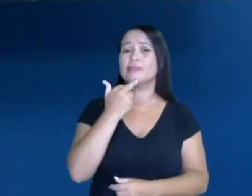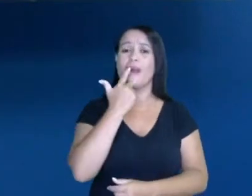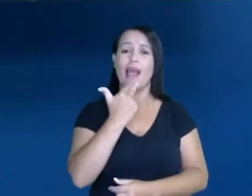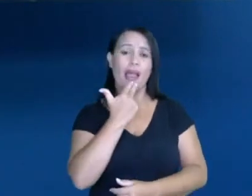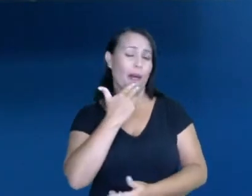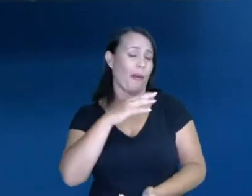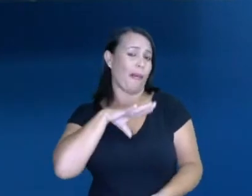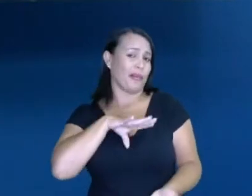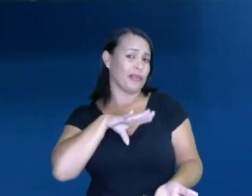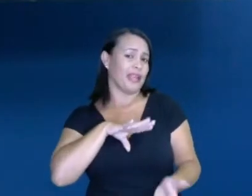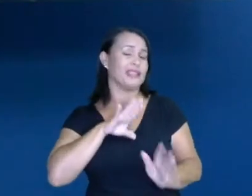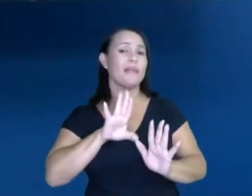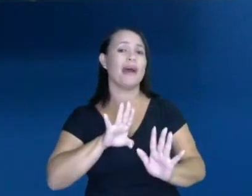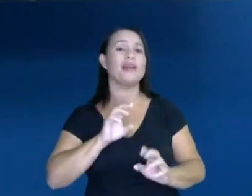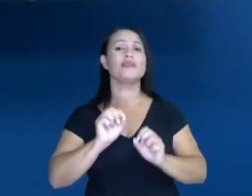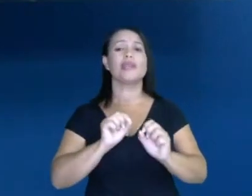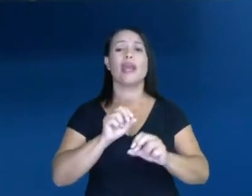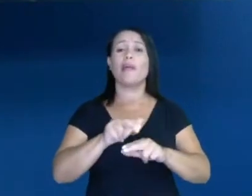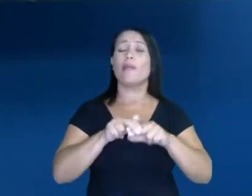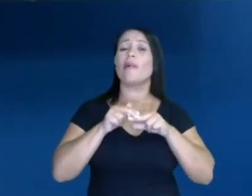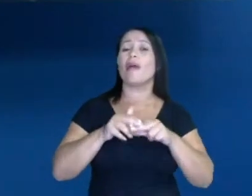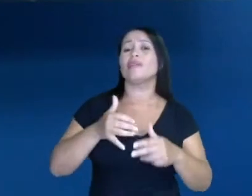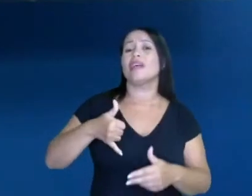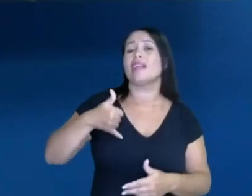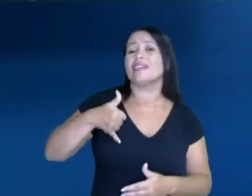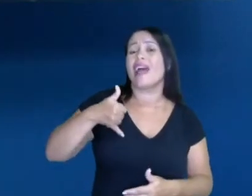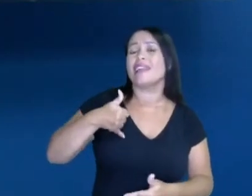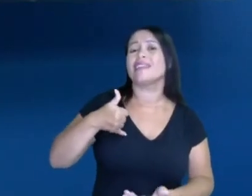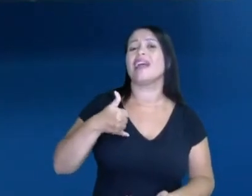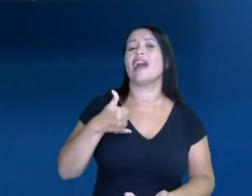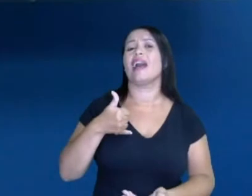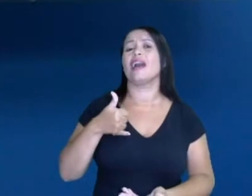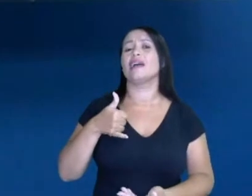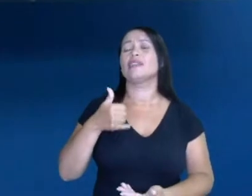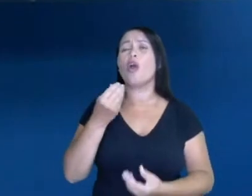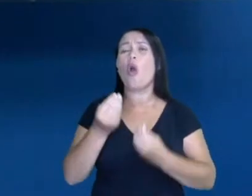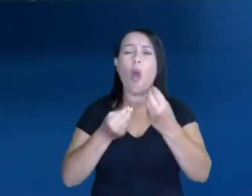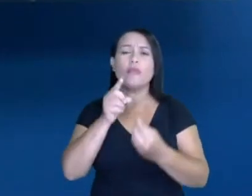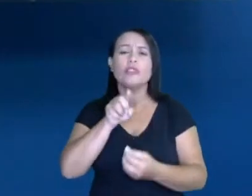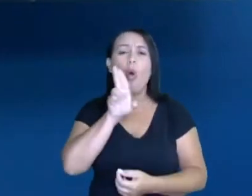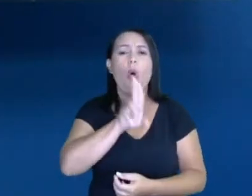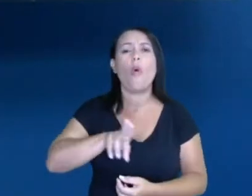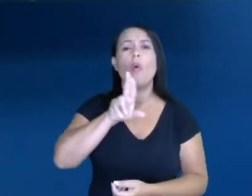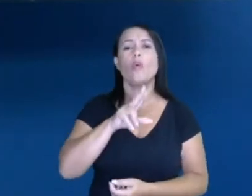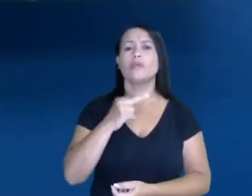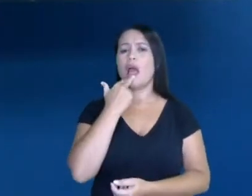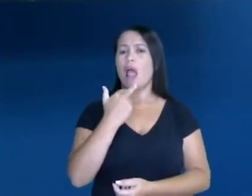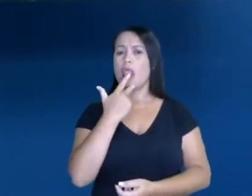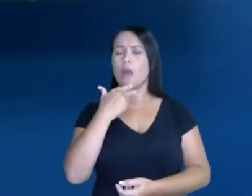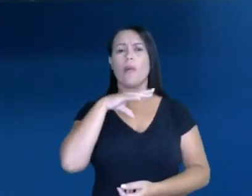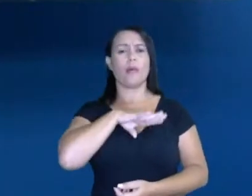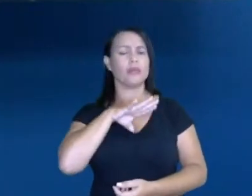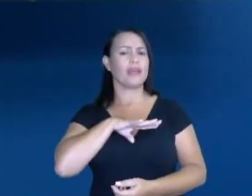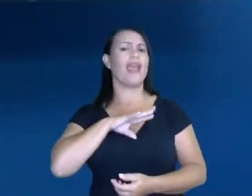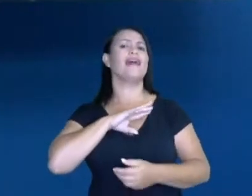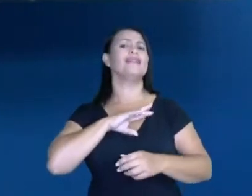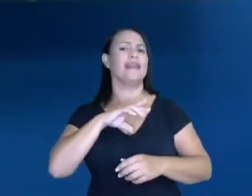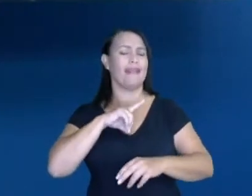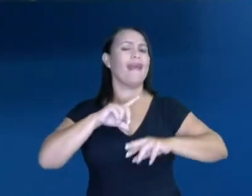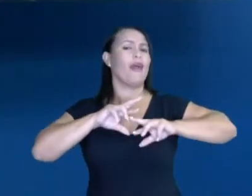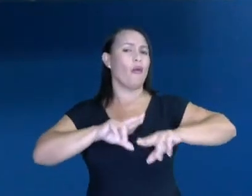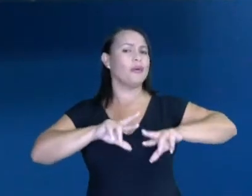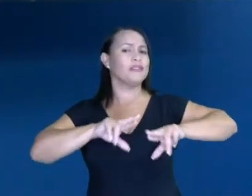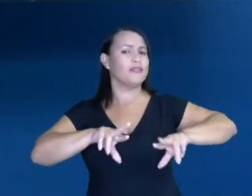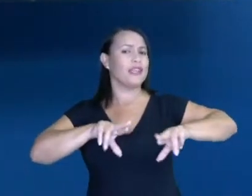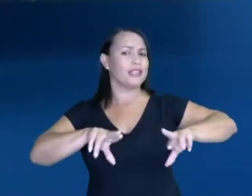língua portuguesa. Mas por conta da idade, a forma de você utilizar a língua portuguesa passa por diferenciações,